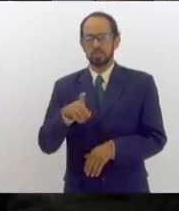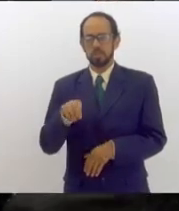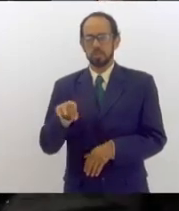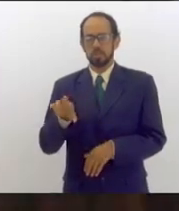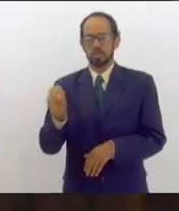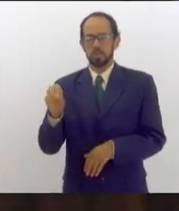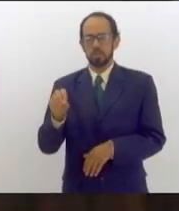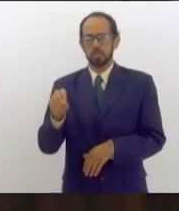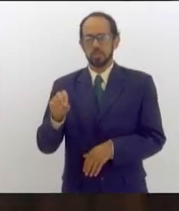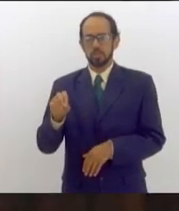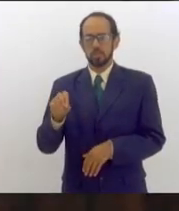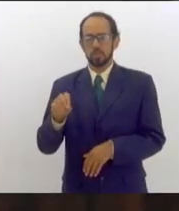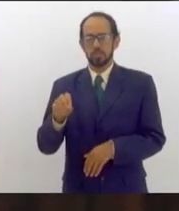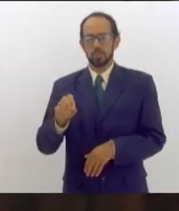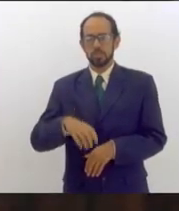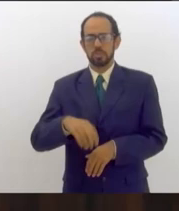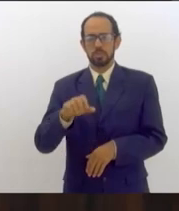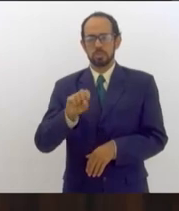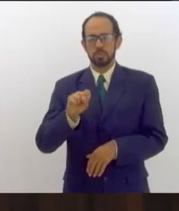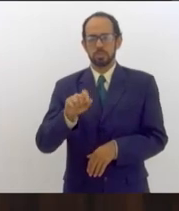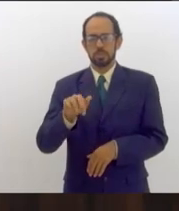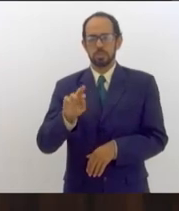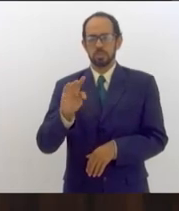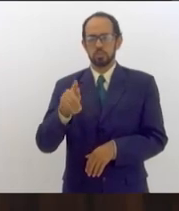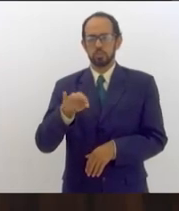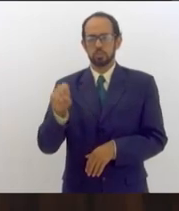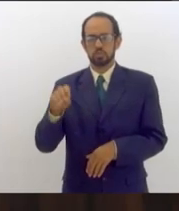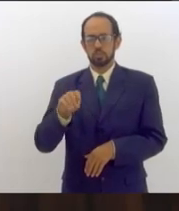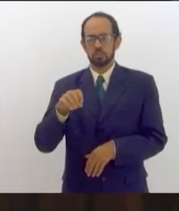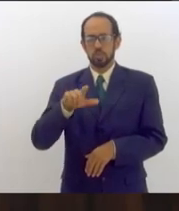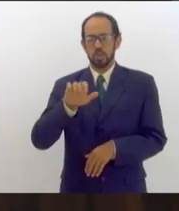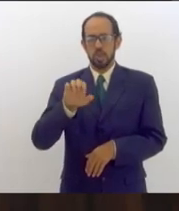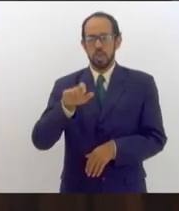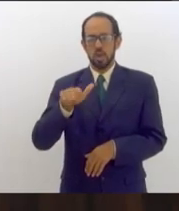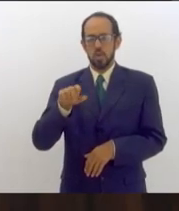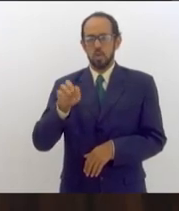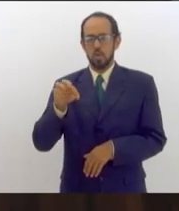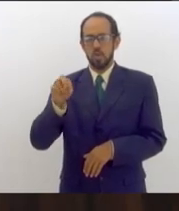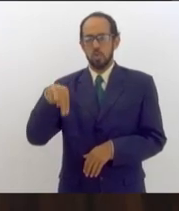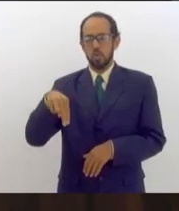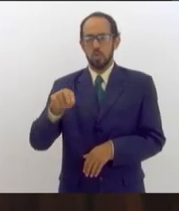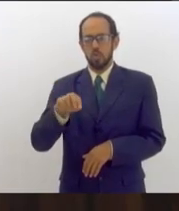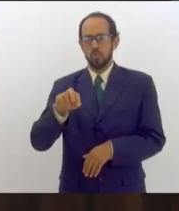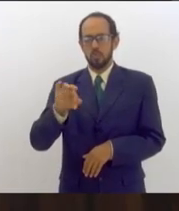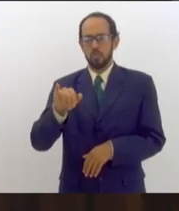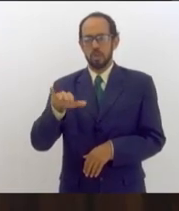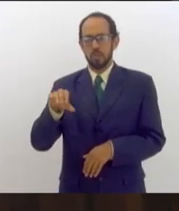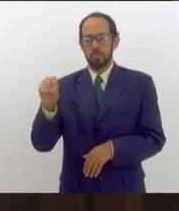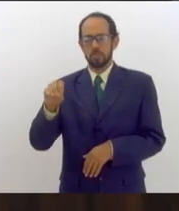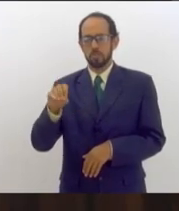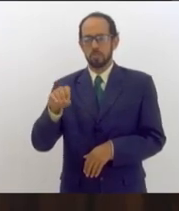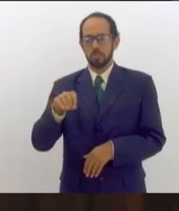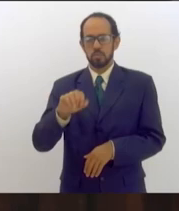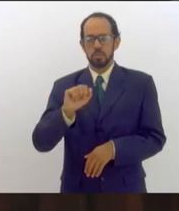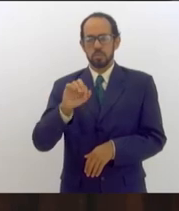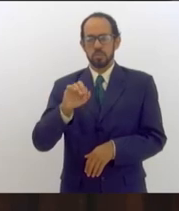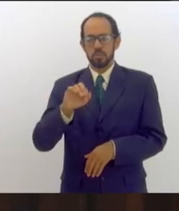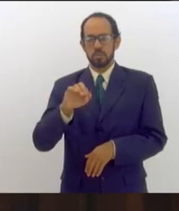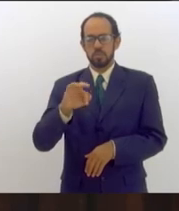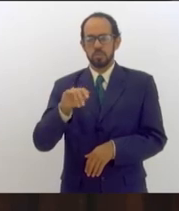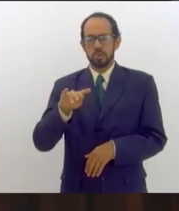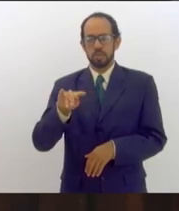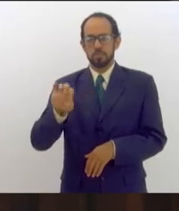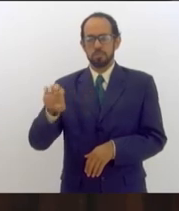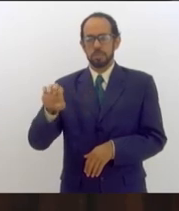Ricardo Deputado Dr Serginho Deputado Elton Cristo Deputado Fábio Silva Deputado Felipe Pinho ravis Deputado Felipe